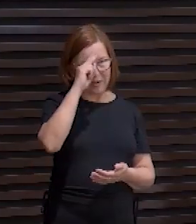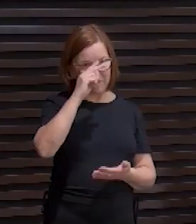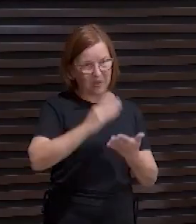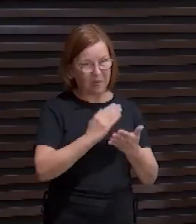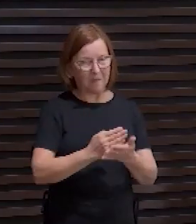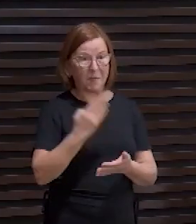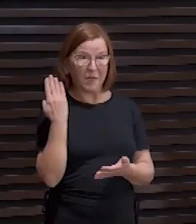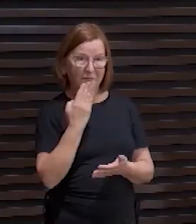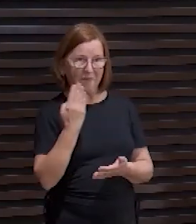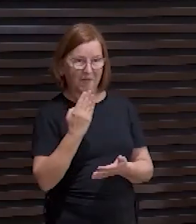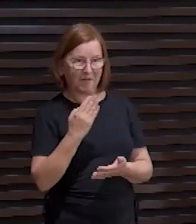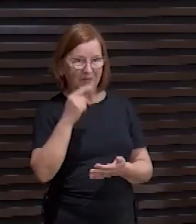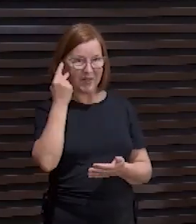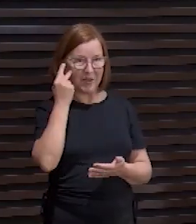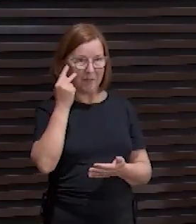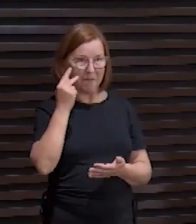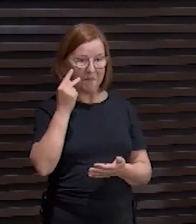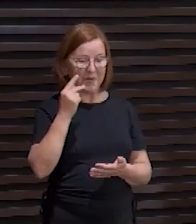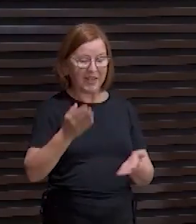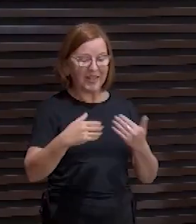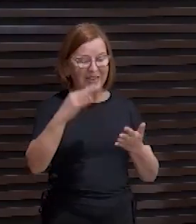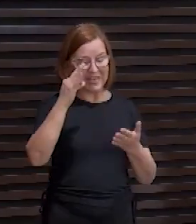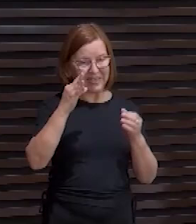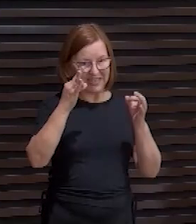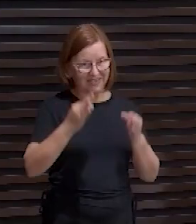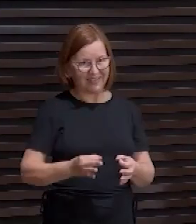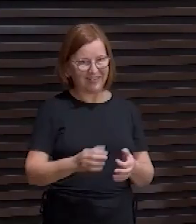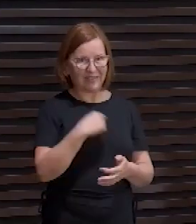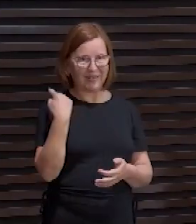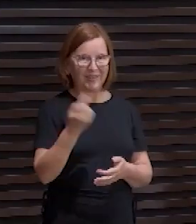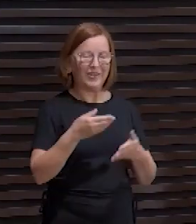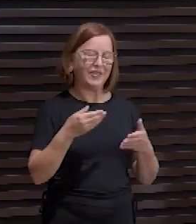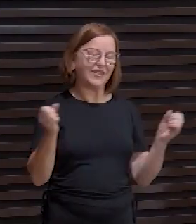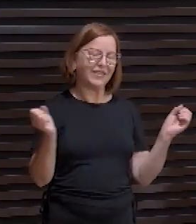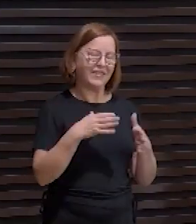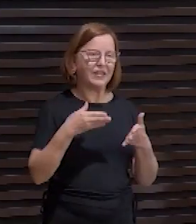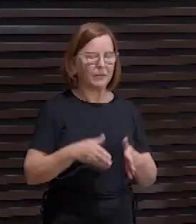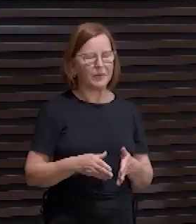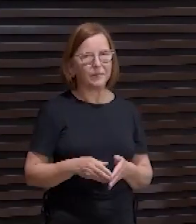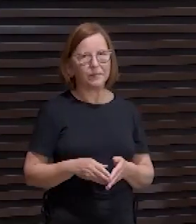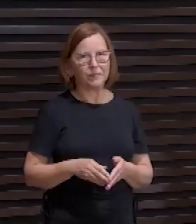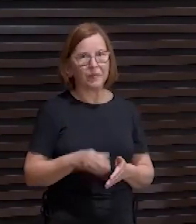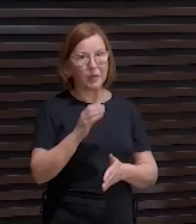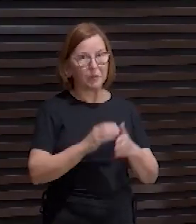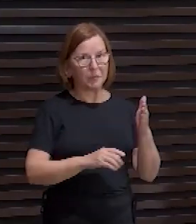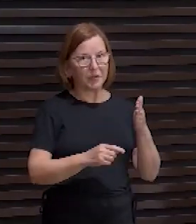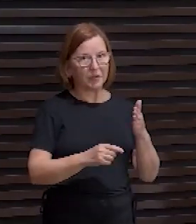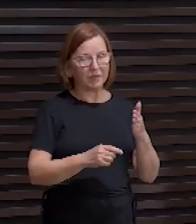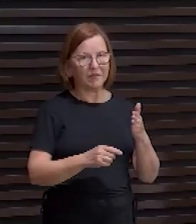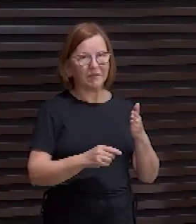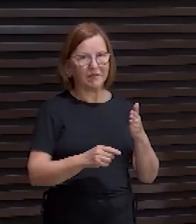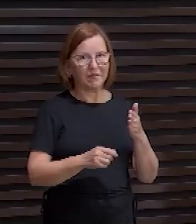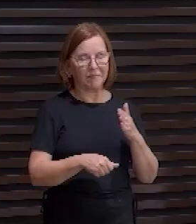funcionam para certificar o nosso novo nascimento. Lá no primeiro capítulo, no verso 7, ele fala assim: se andarmos na luz,